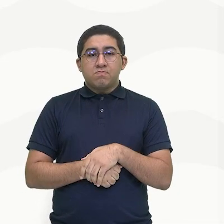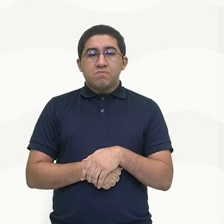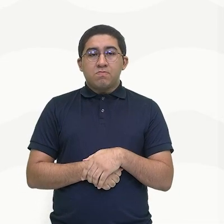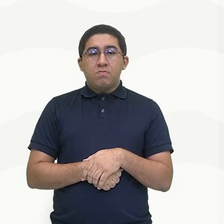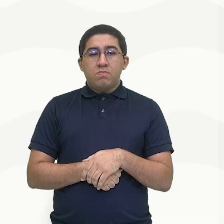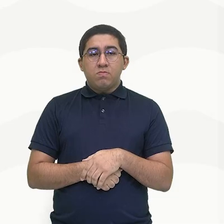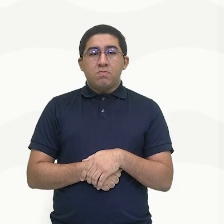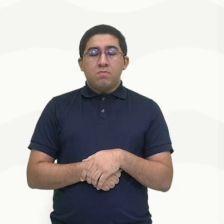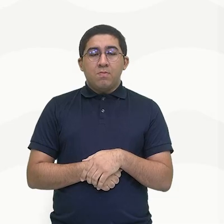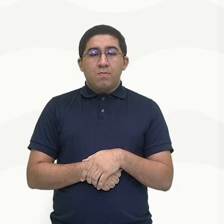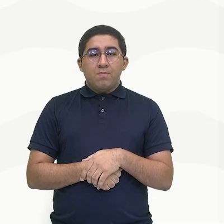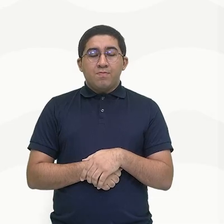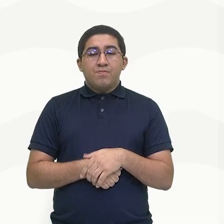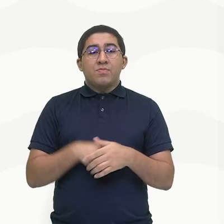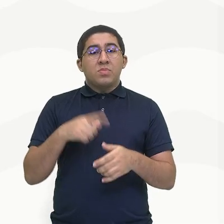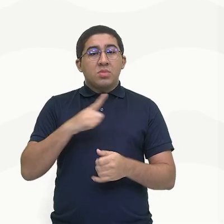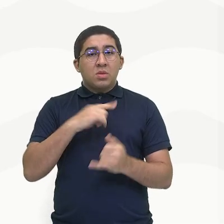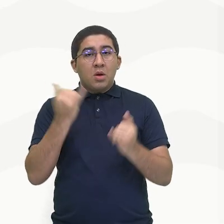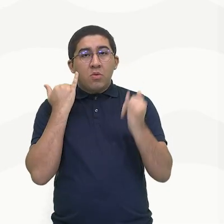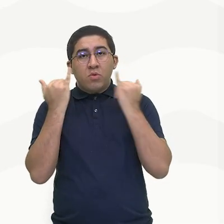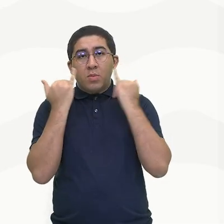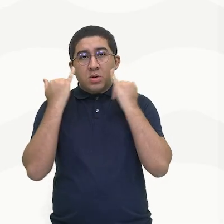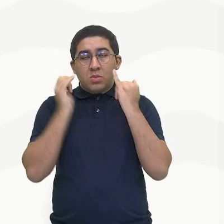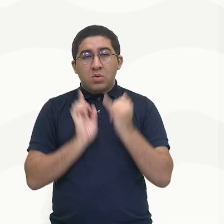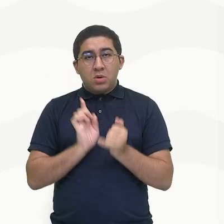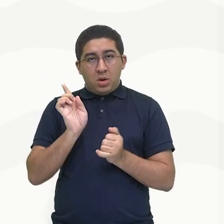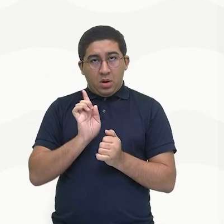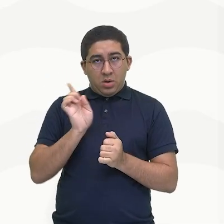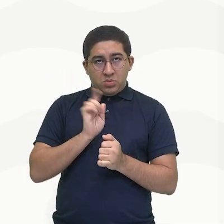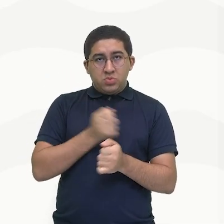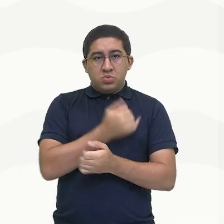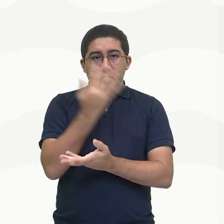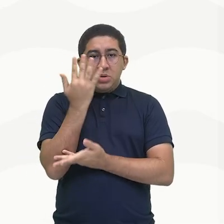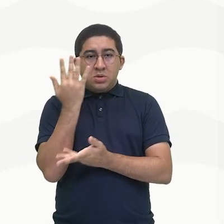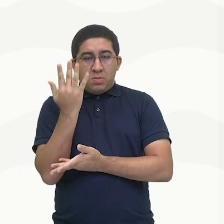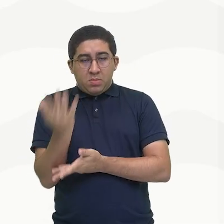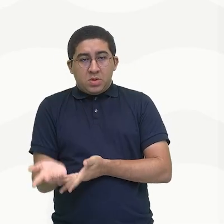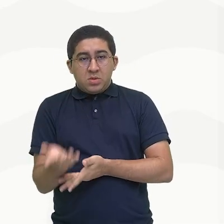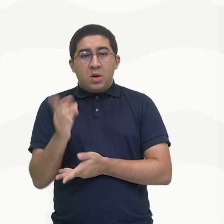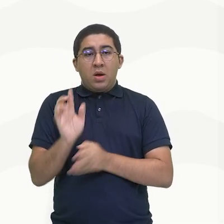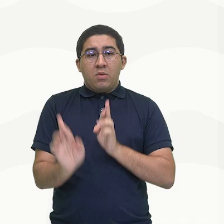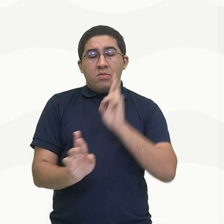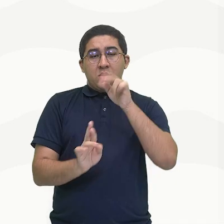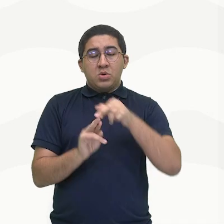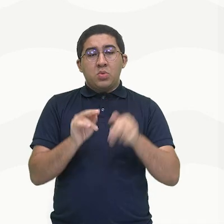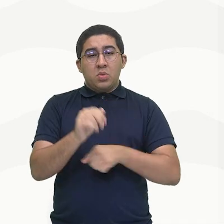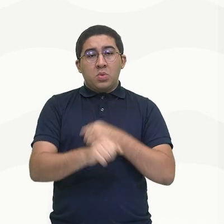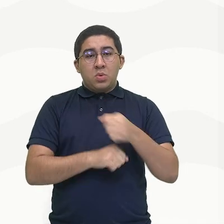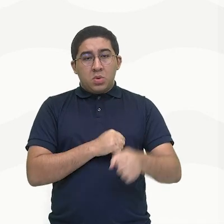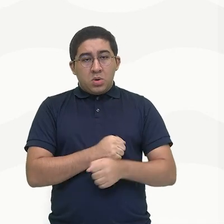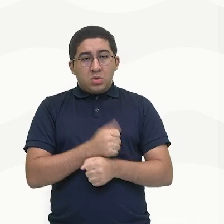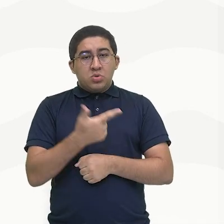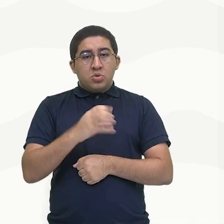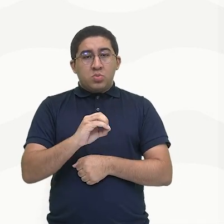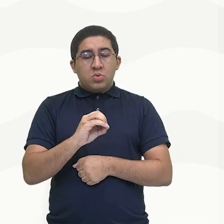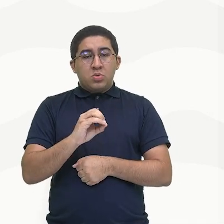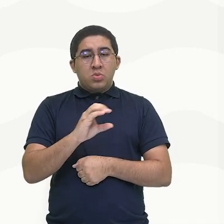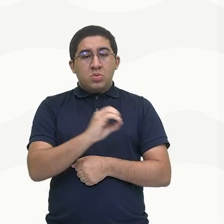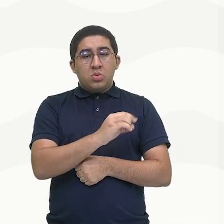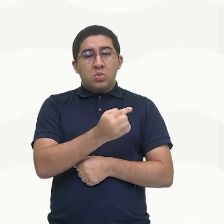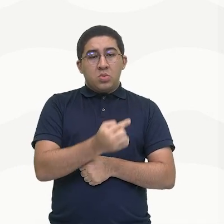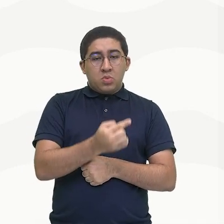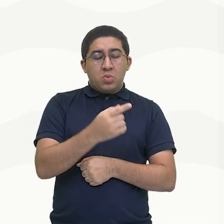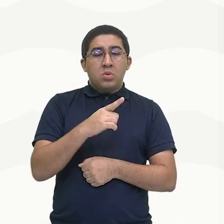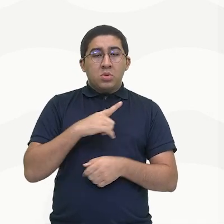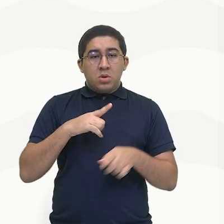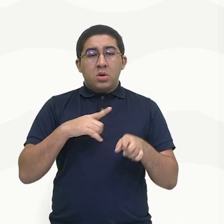pega lá a informação do desmatamento referente ao ano de 2001, que é de 13.038 quilômetros,